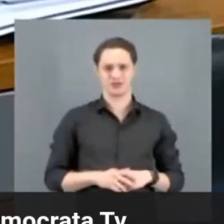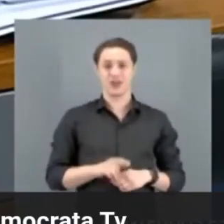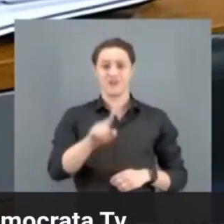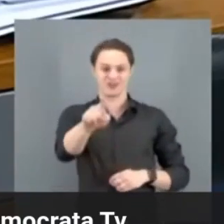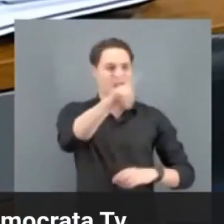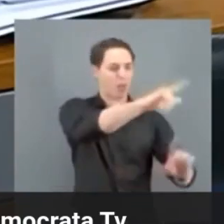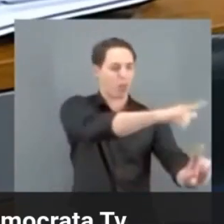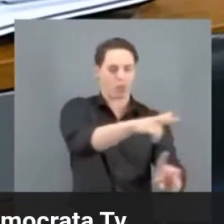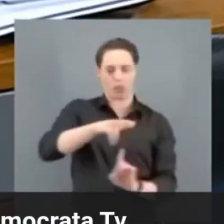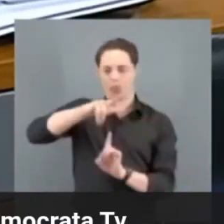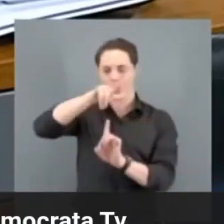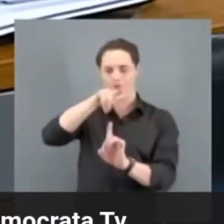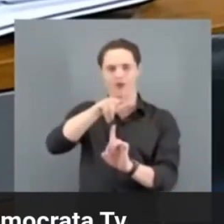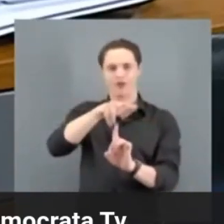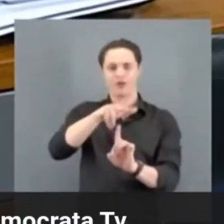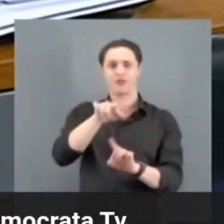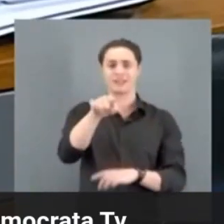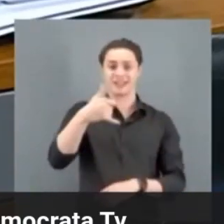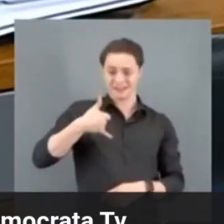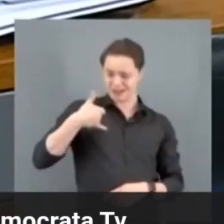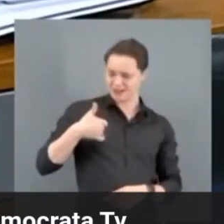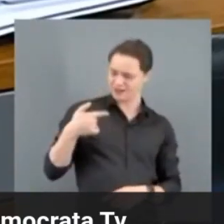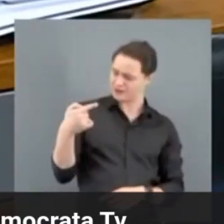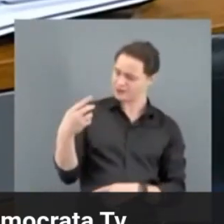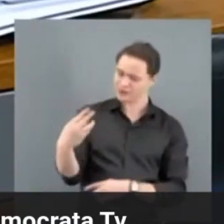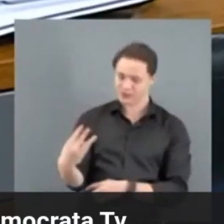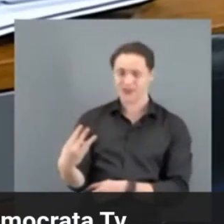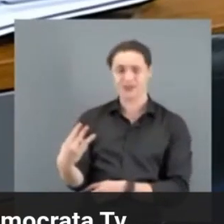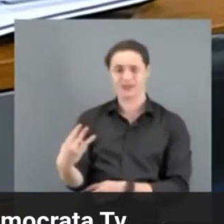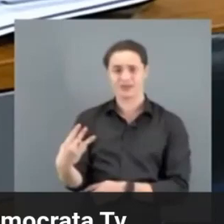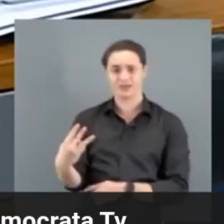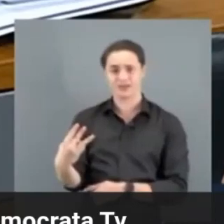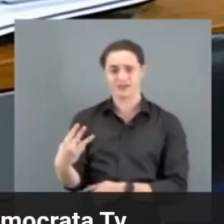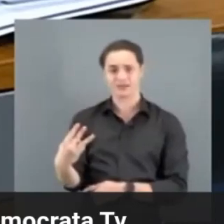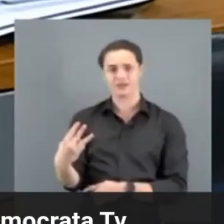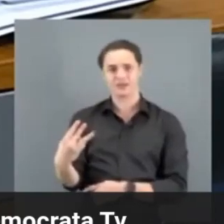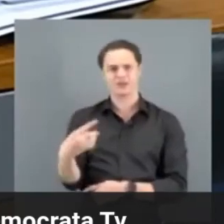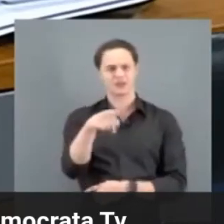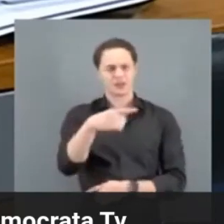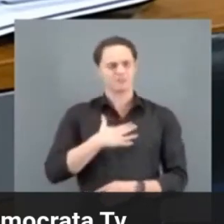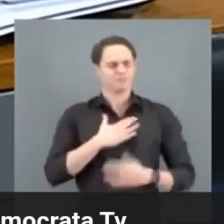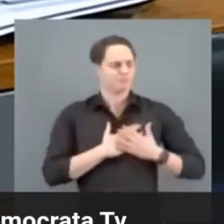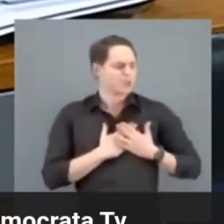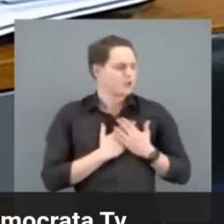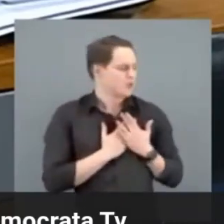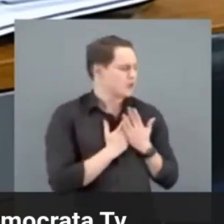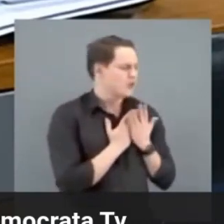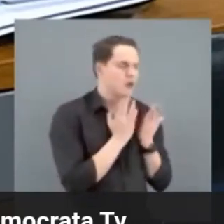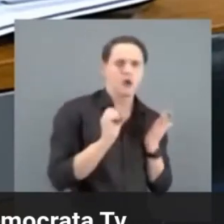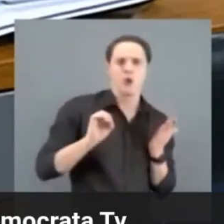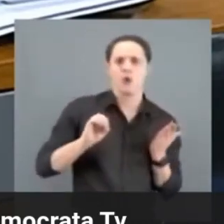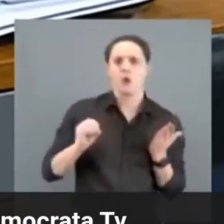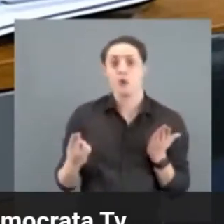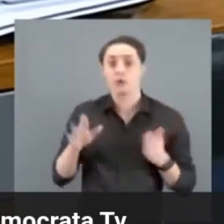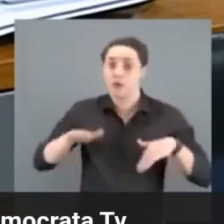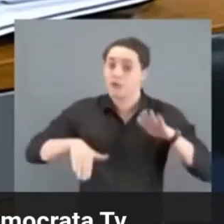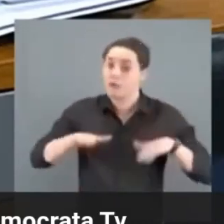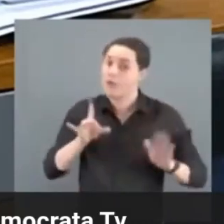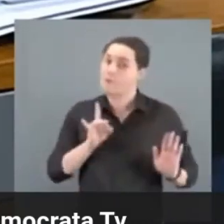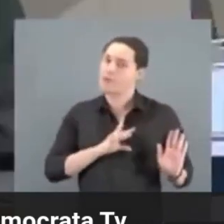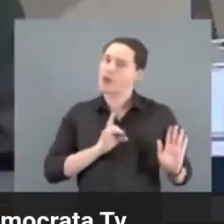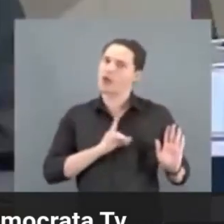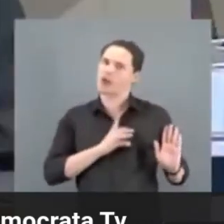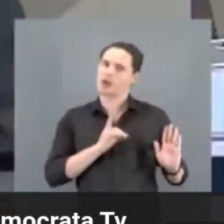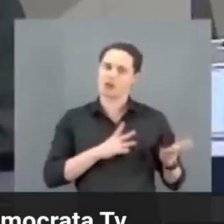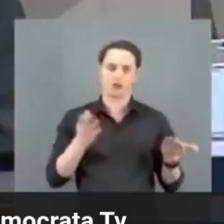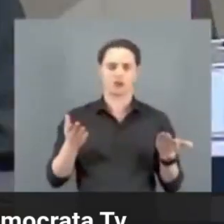enredado. O senhor, aos 73 anos, movido por uma paixão ou por um medo, medo